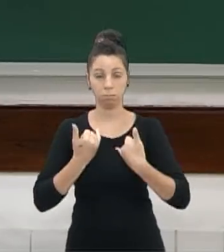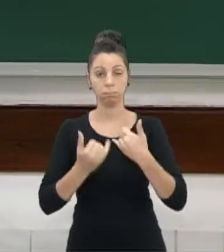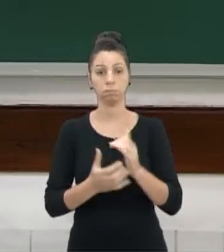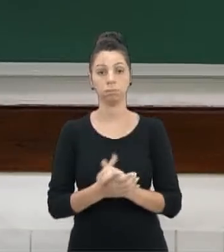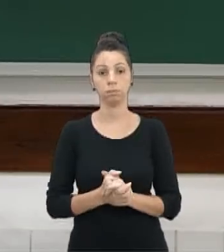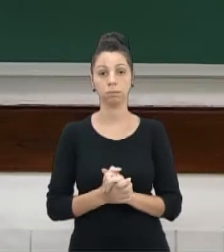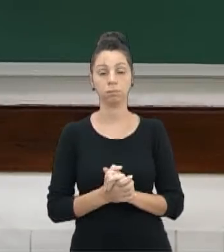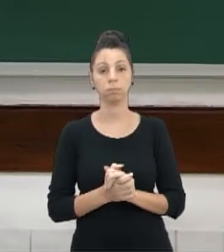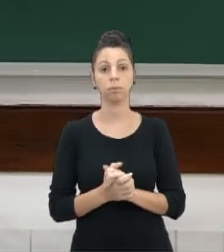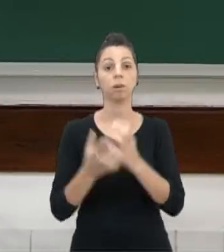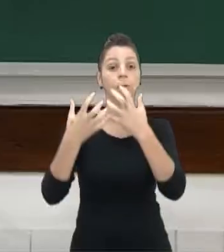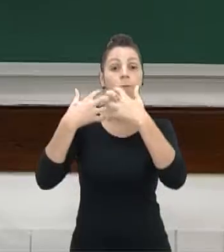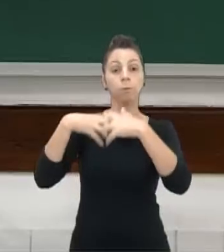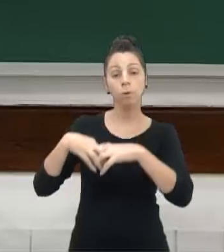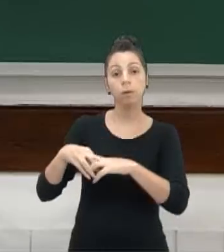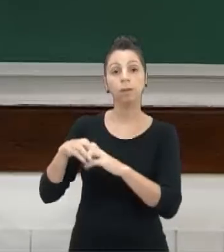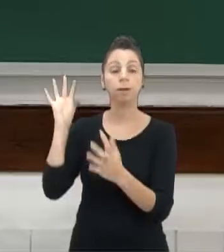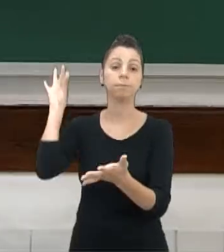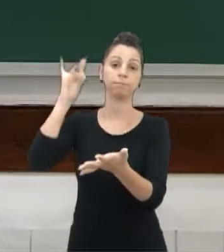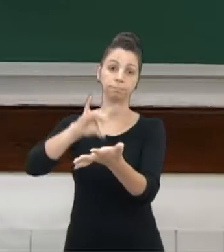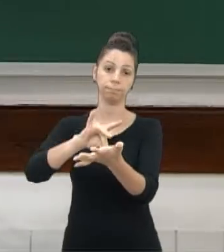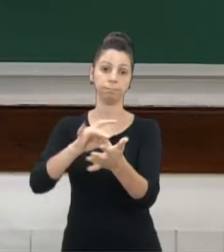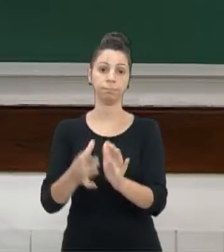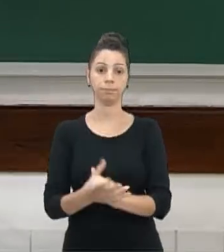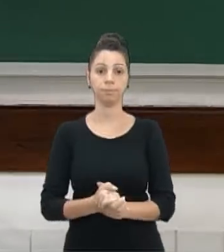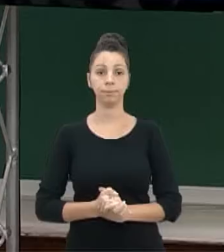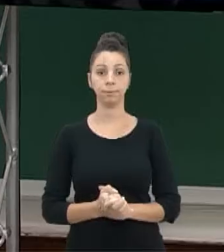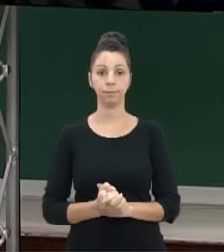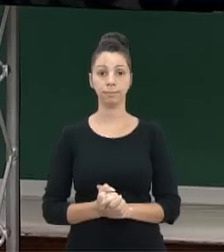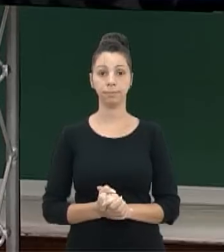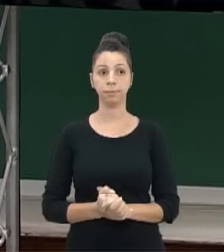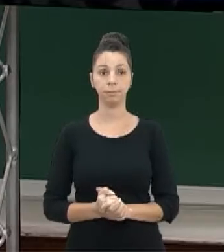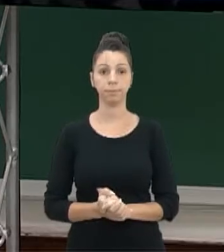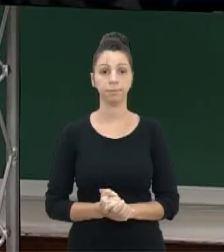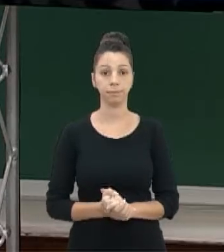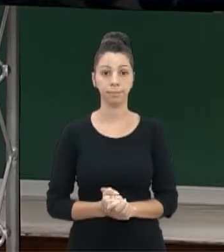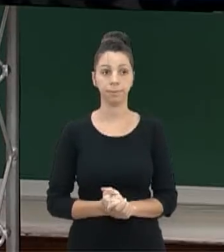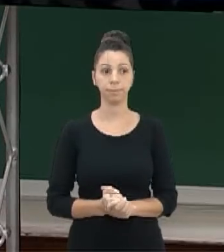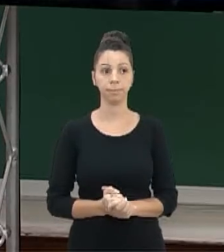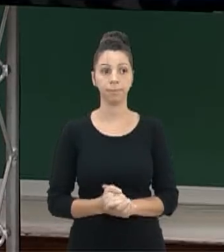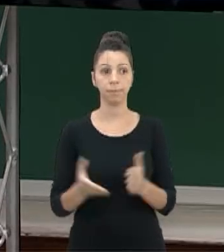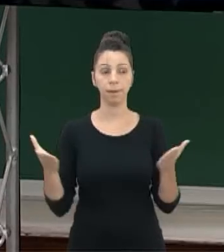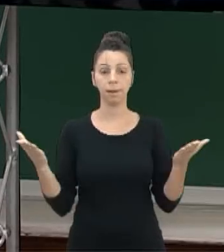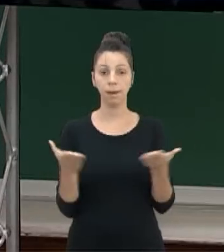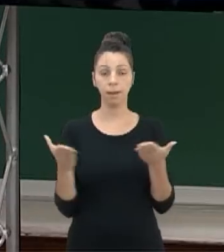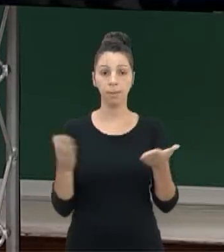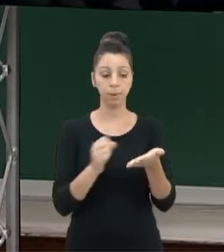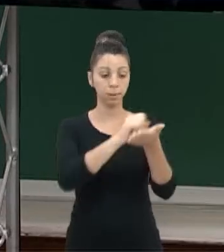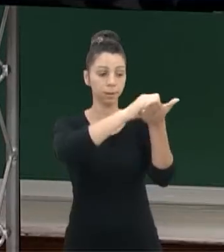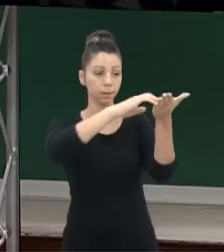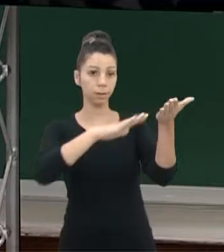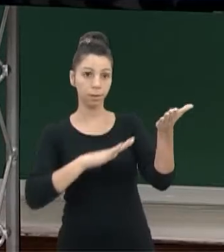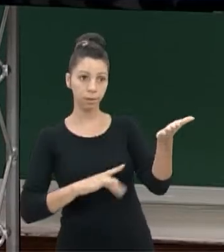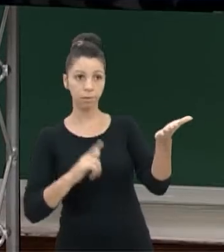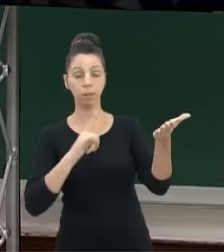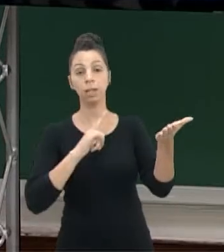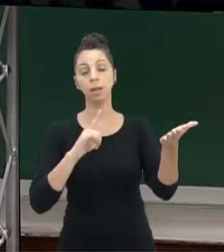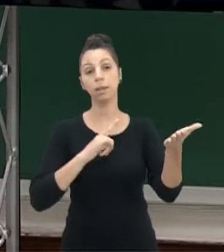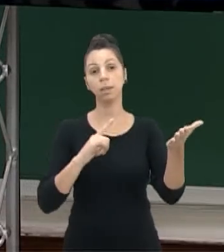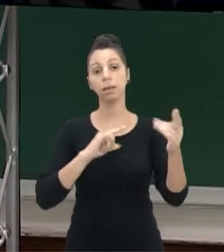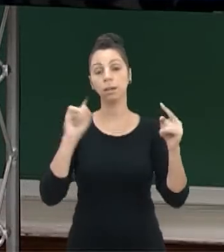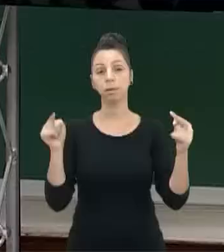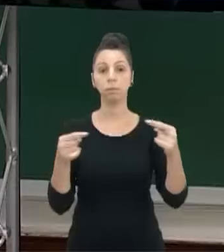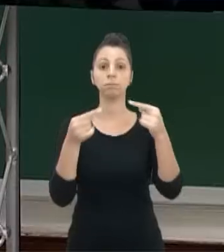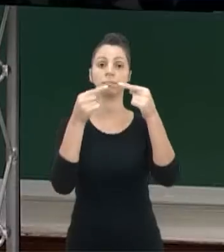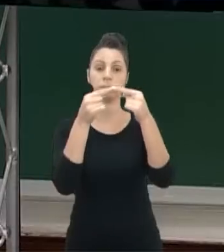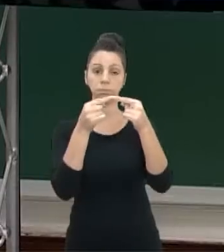repente funcionar direitinho, tá certo? Ok. Certo, pessoal? Agora vamos para o nosso exercício que tem a ver com essa discussão que a gente